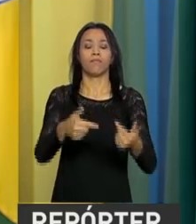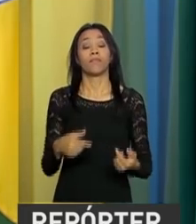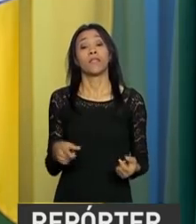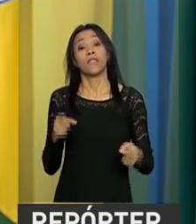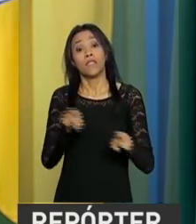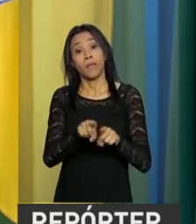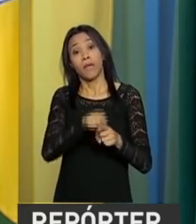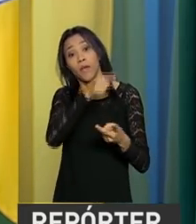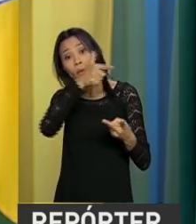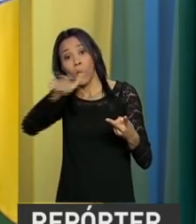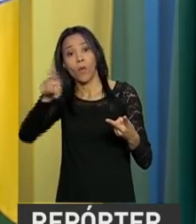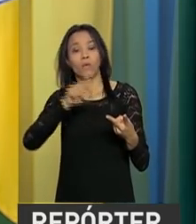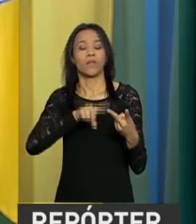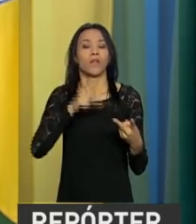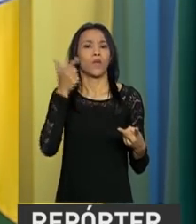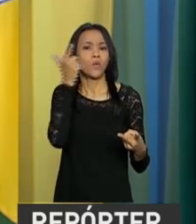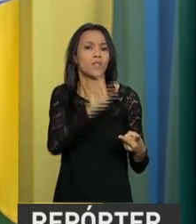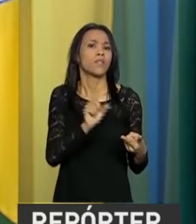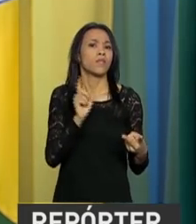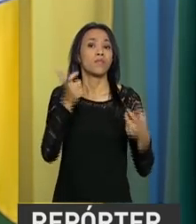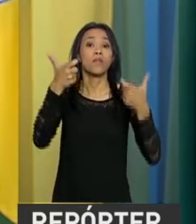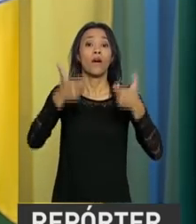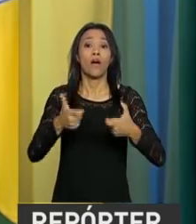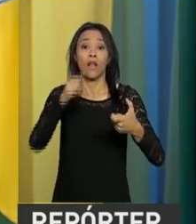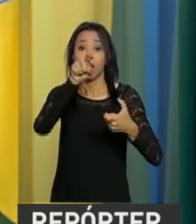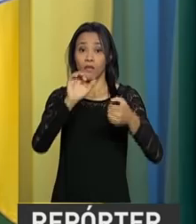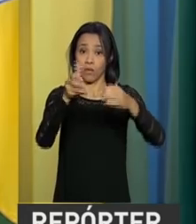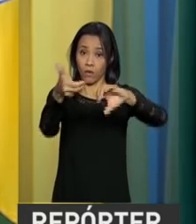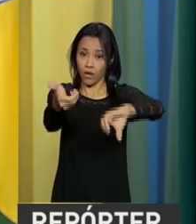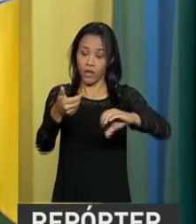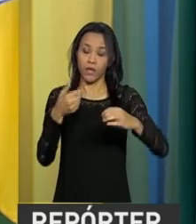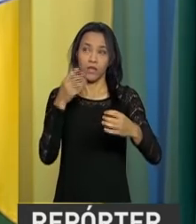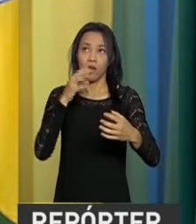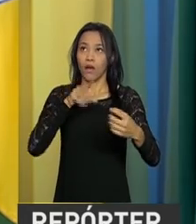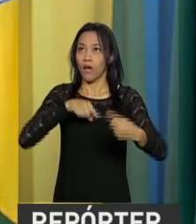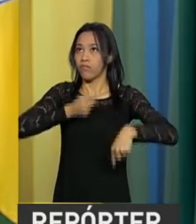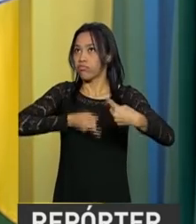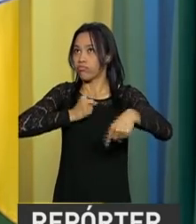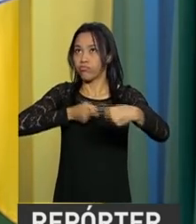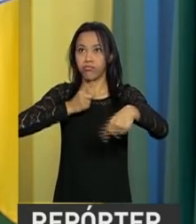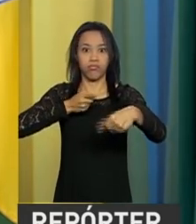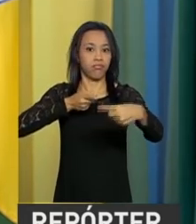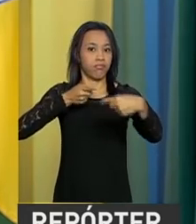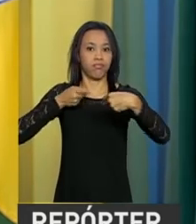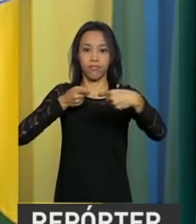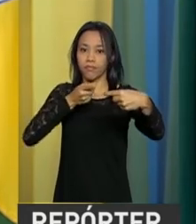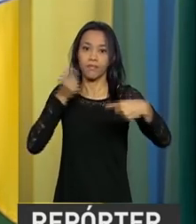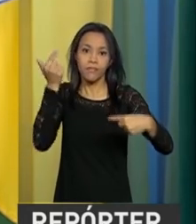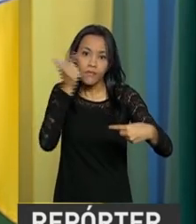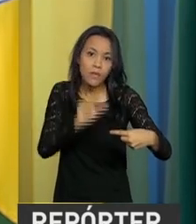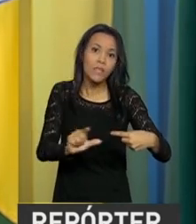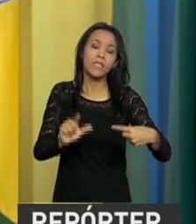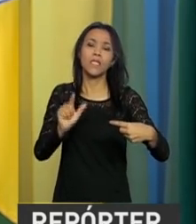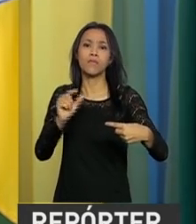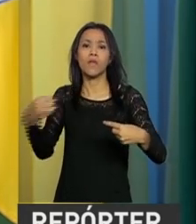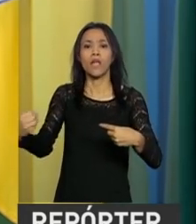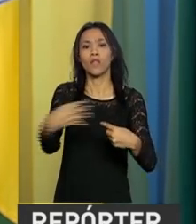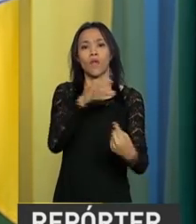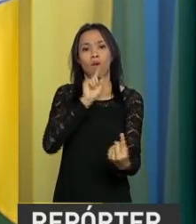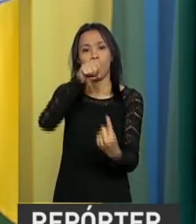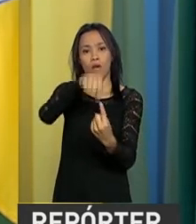Obtivemos no Congresso, depois de longa discussão, a aprovação da nova meta